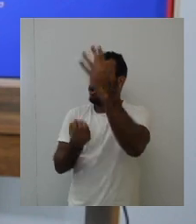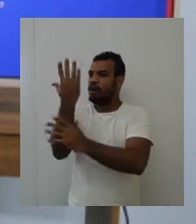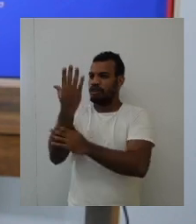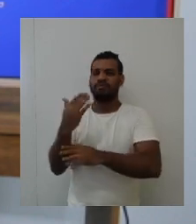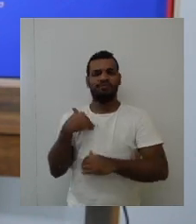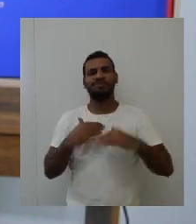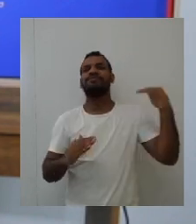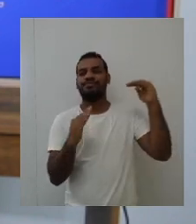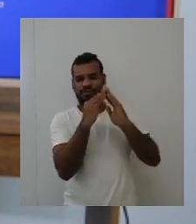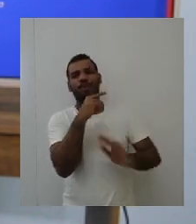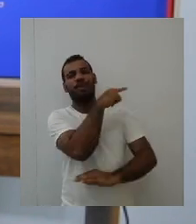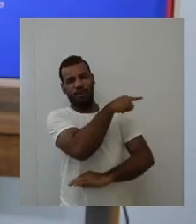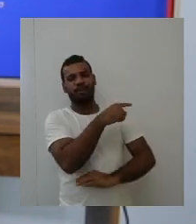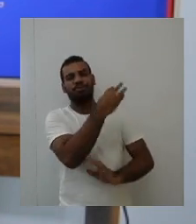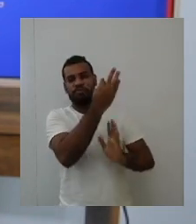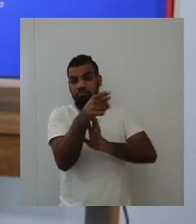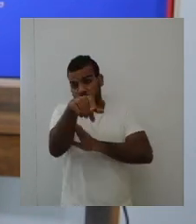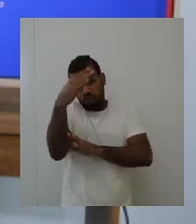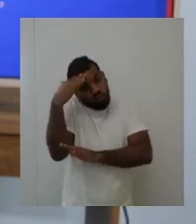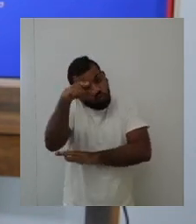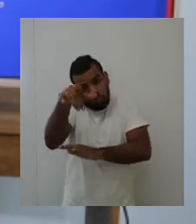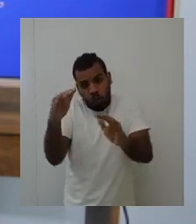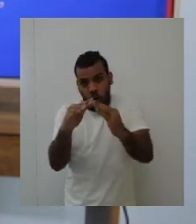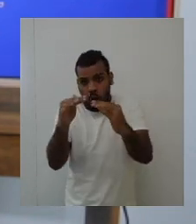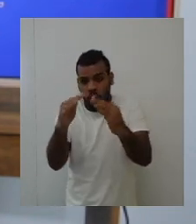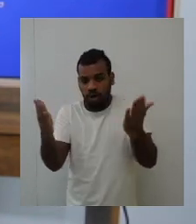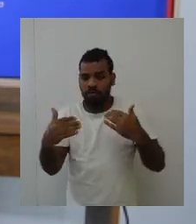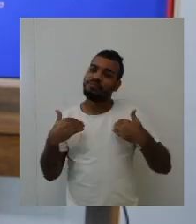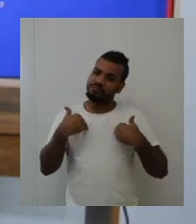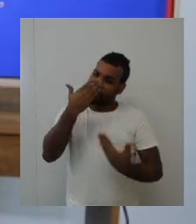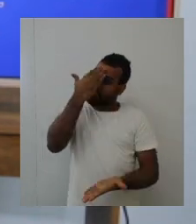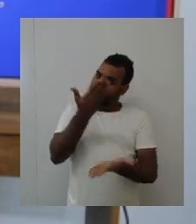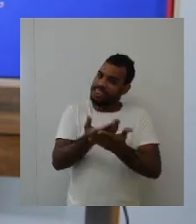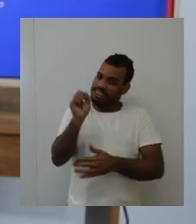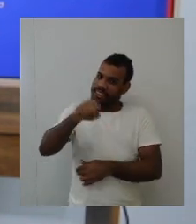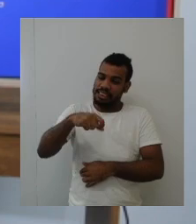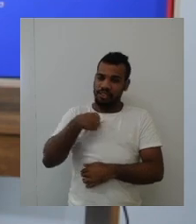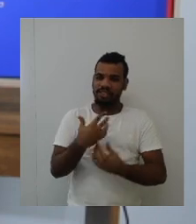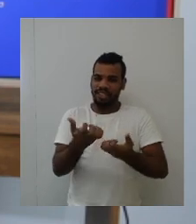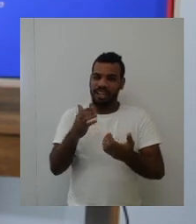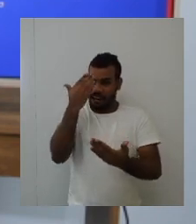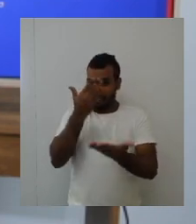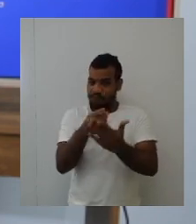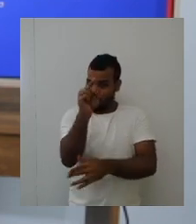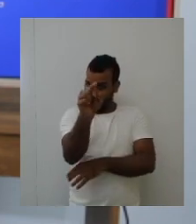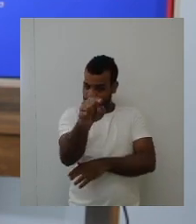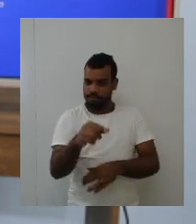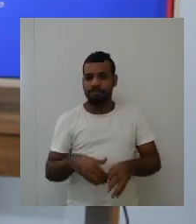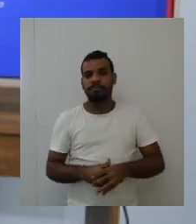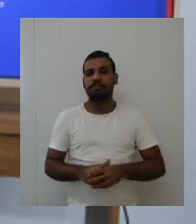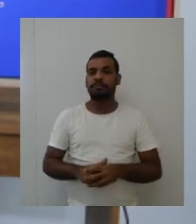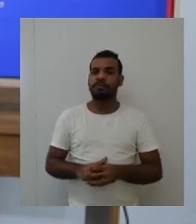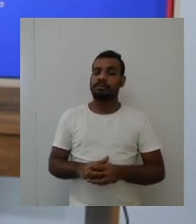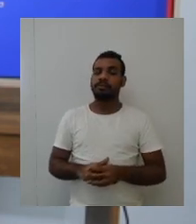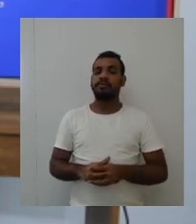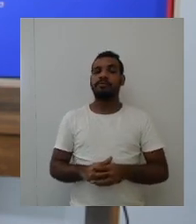Concordo totalmente com Carolina, não sei se você concorda também. Eu acredito que sim e eu quero acreditar que sim, né? Bom, o